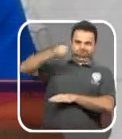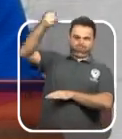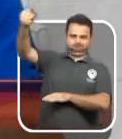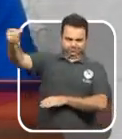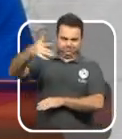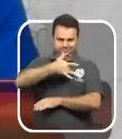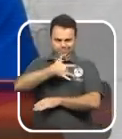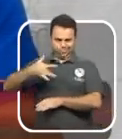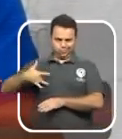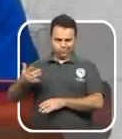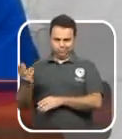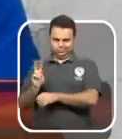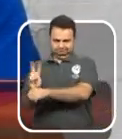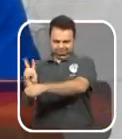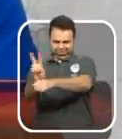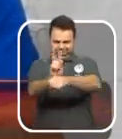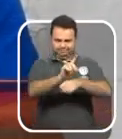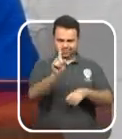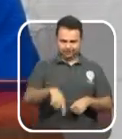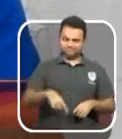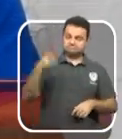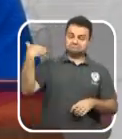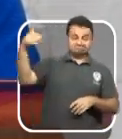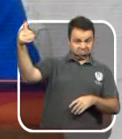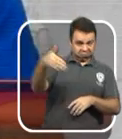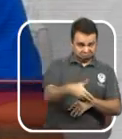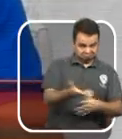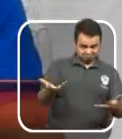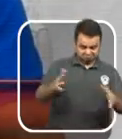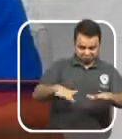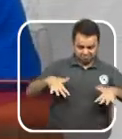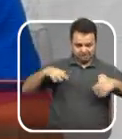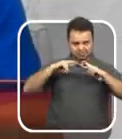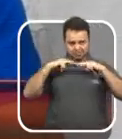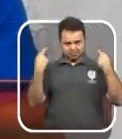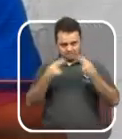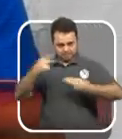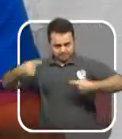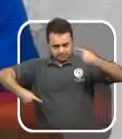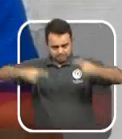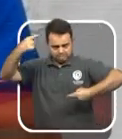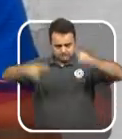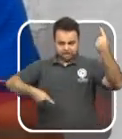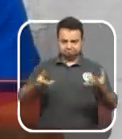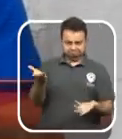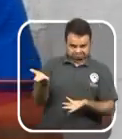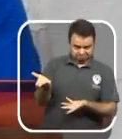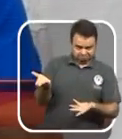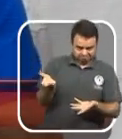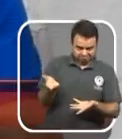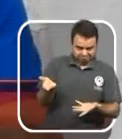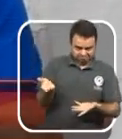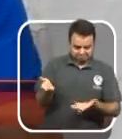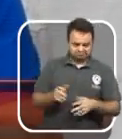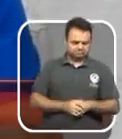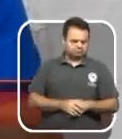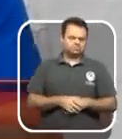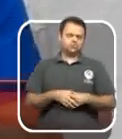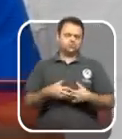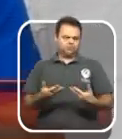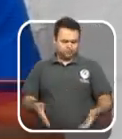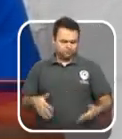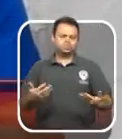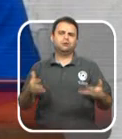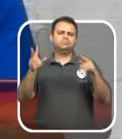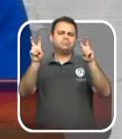do Parlamento. Olha como é importante, hoje nós temos uma pessoa que já esteve aqui, que já discutiu, que já participou.